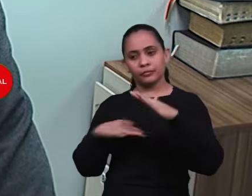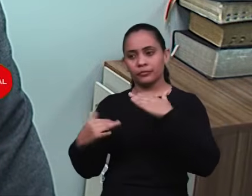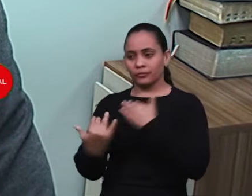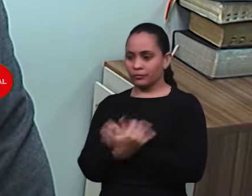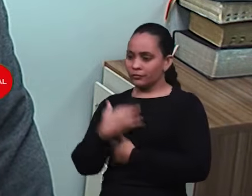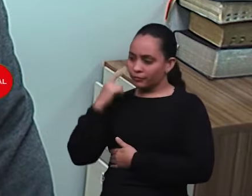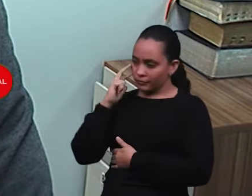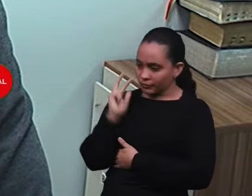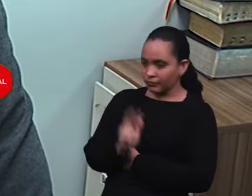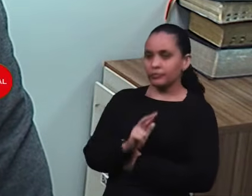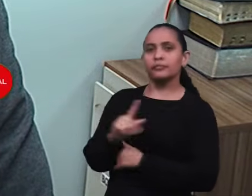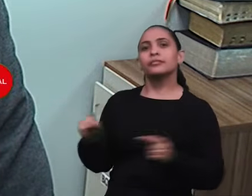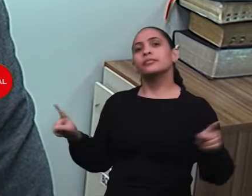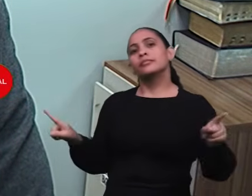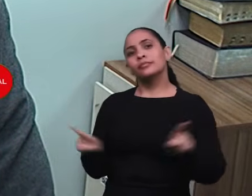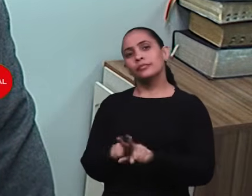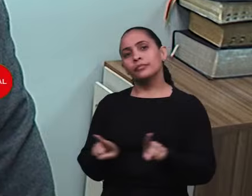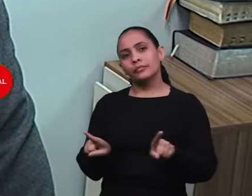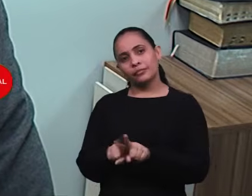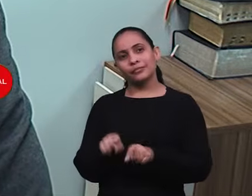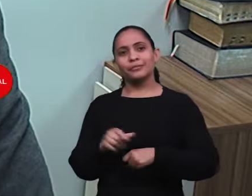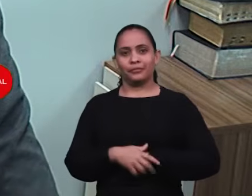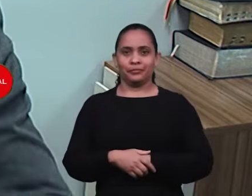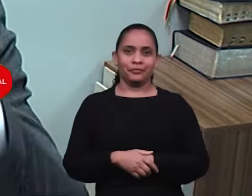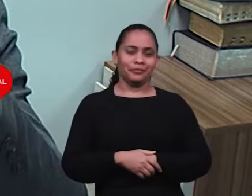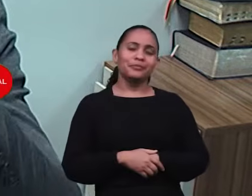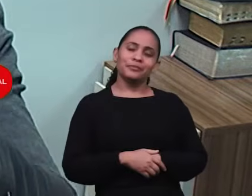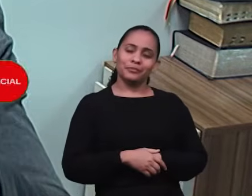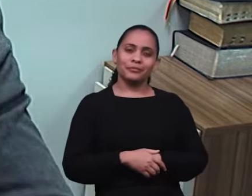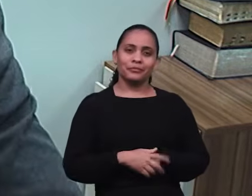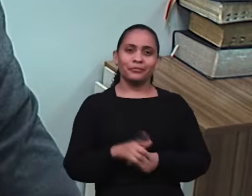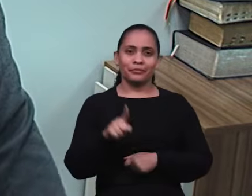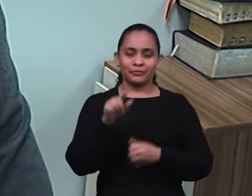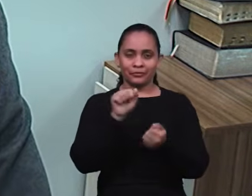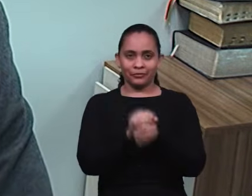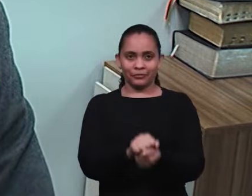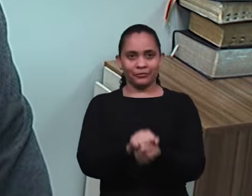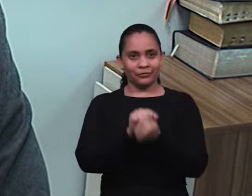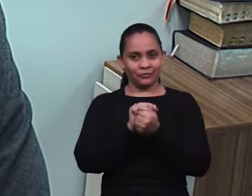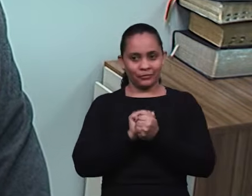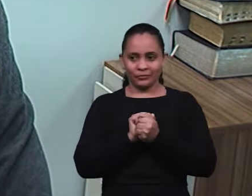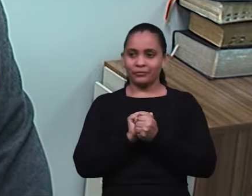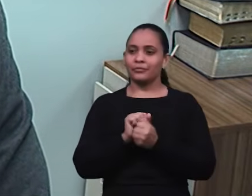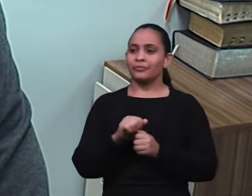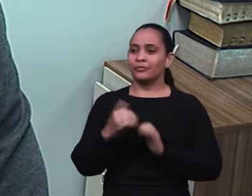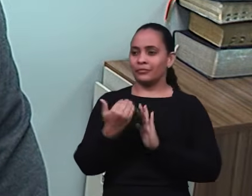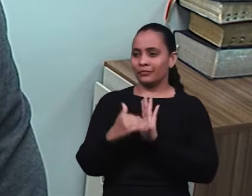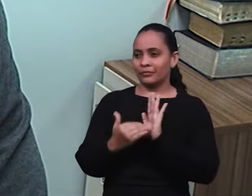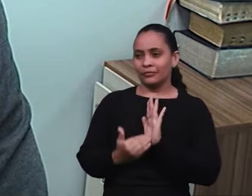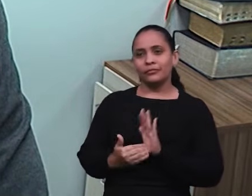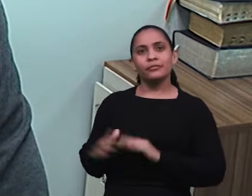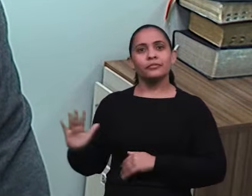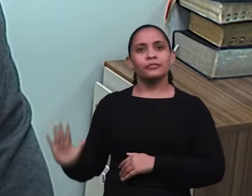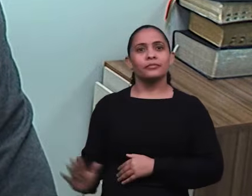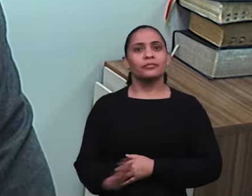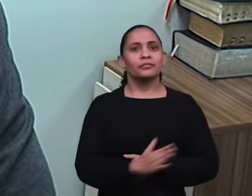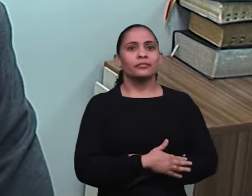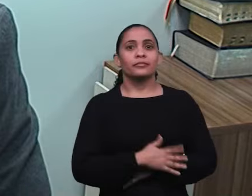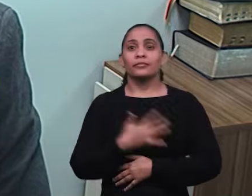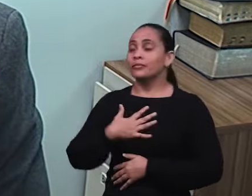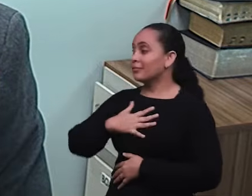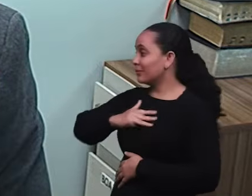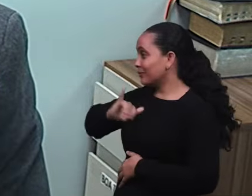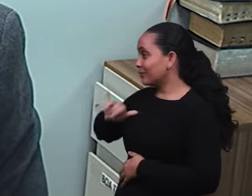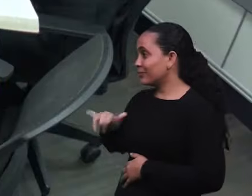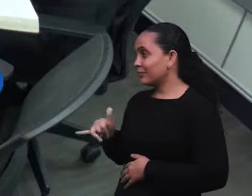segue a gente nas mídias e é muito importante ter você aqui conosco acompanhando aí a nossa programação. E aproveitando, tá, Jorge,